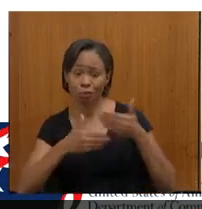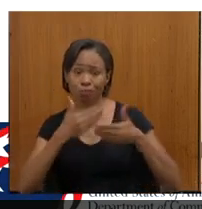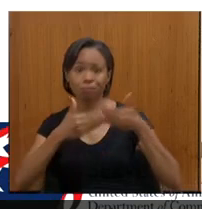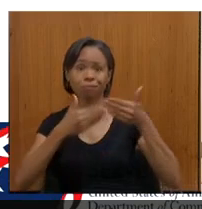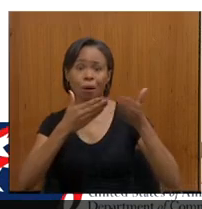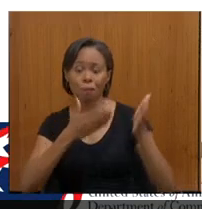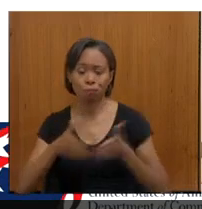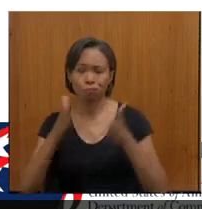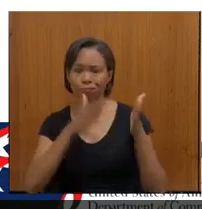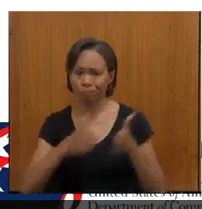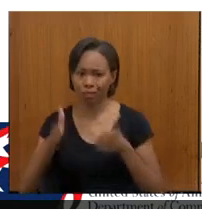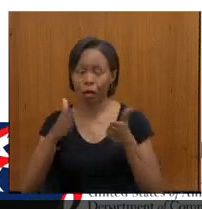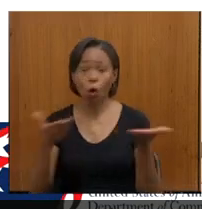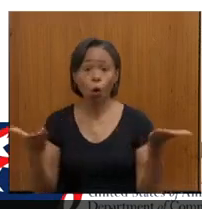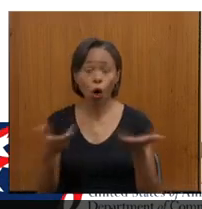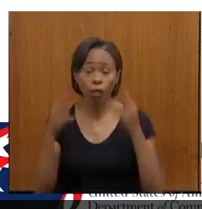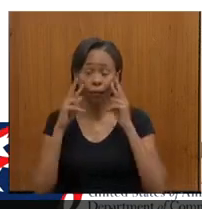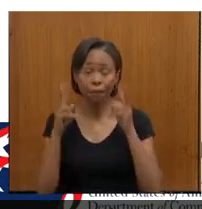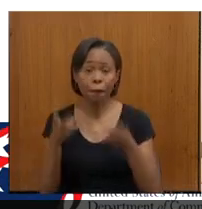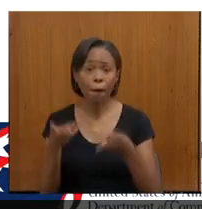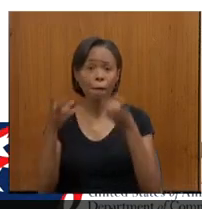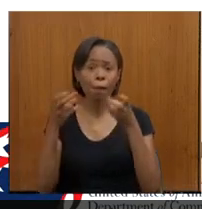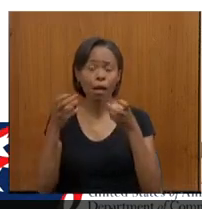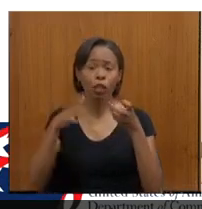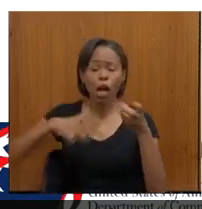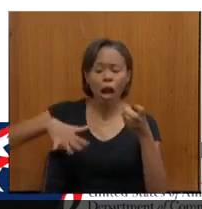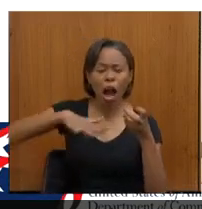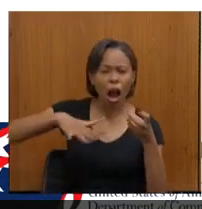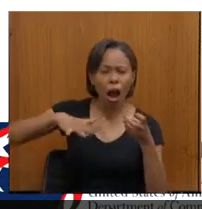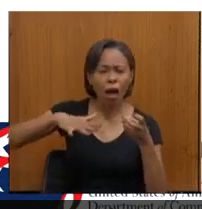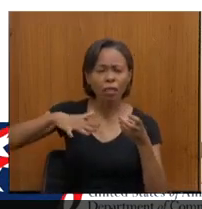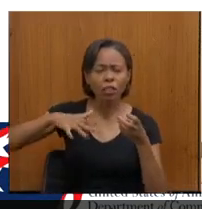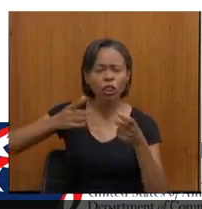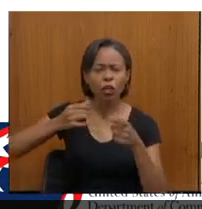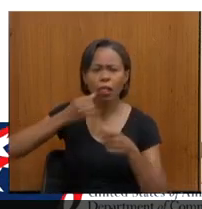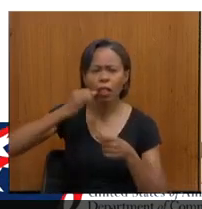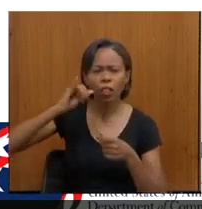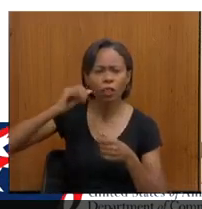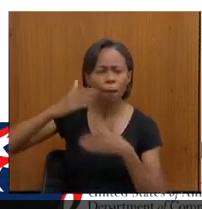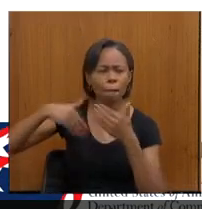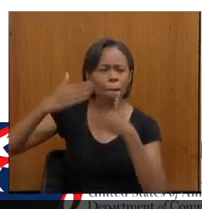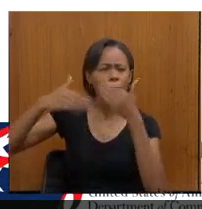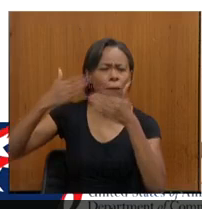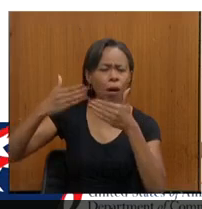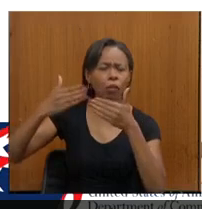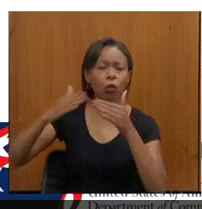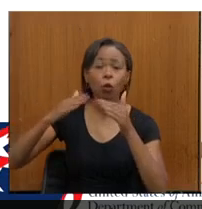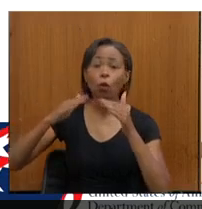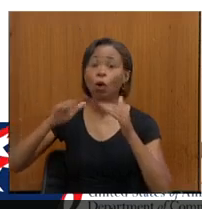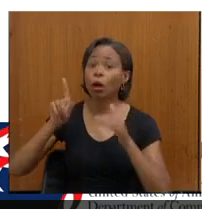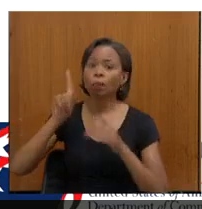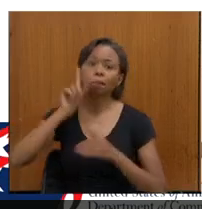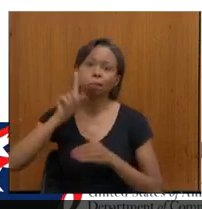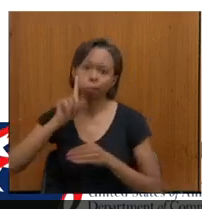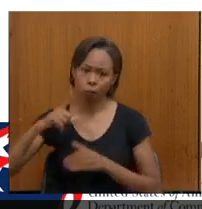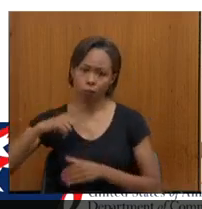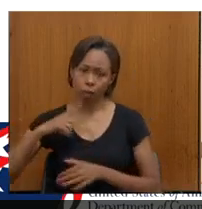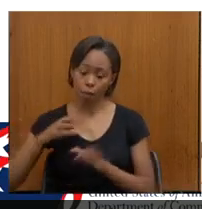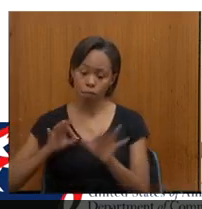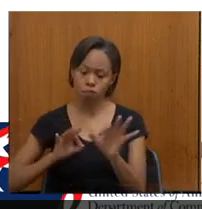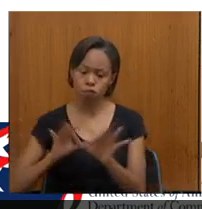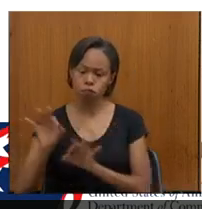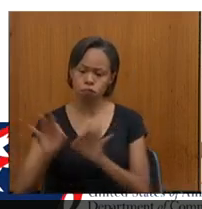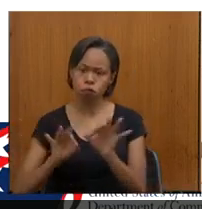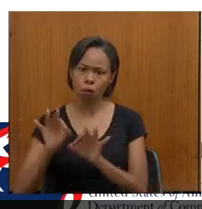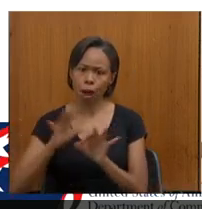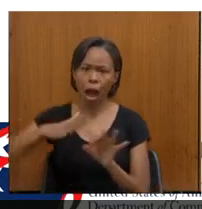hoje é o setor de geração de energia bastante mais desenvolvido o palco das primeiras dos Estados Unidos Os projetos que a gente tem visto é